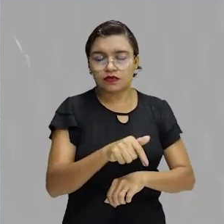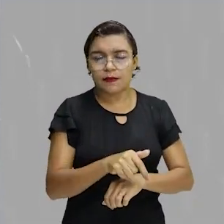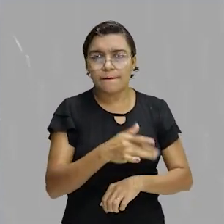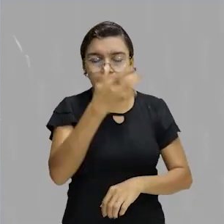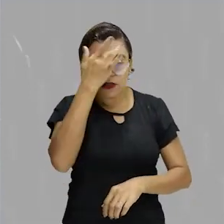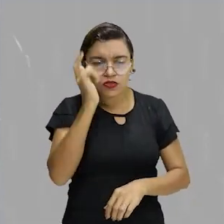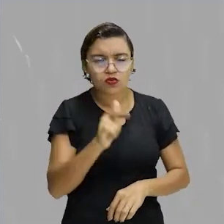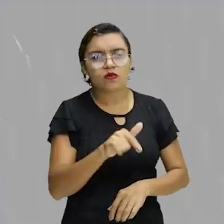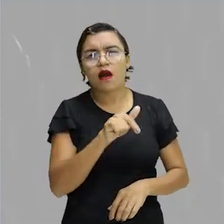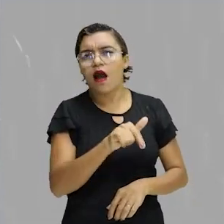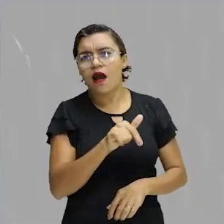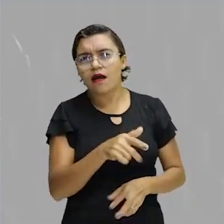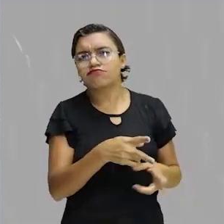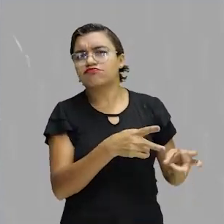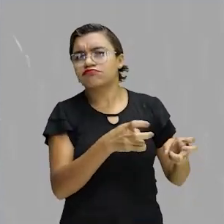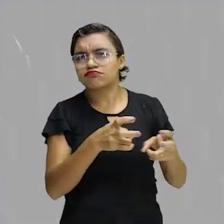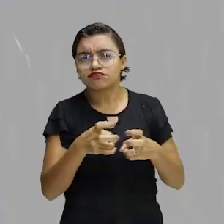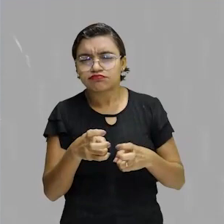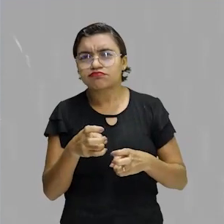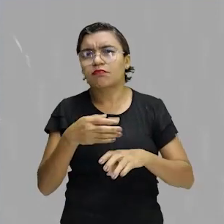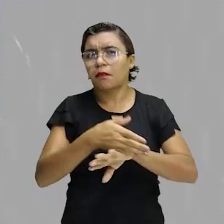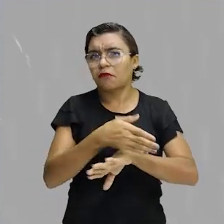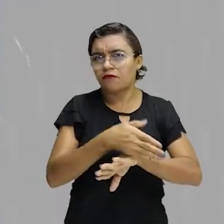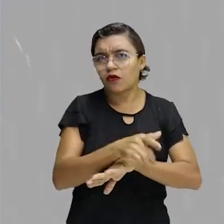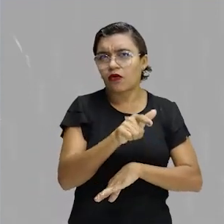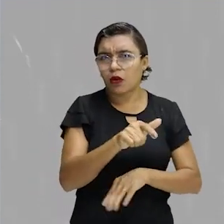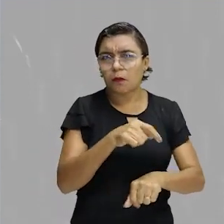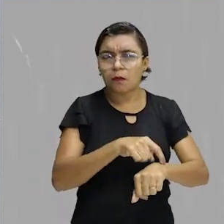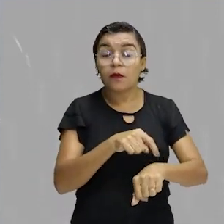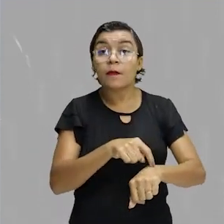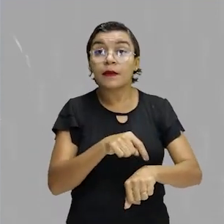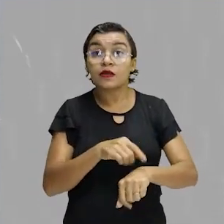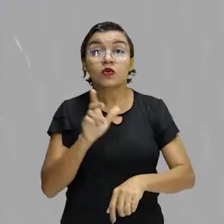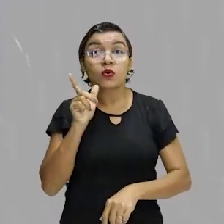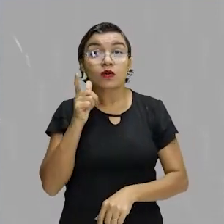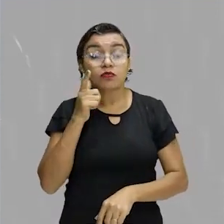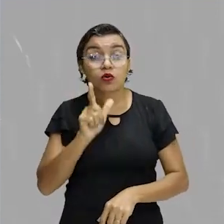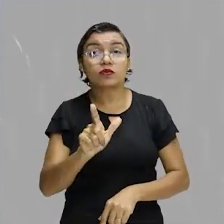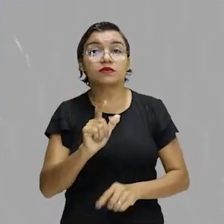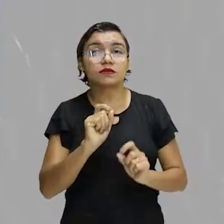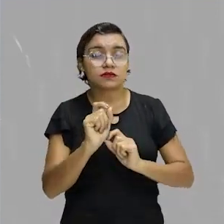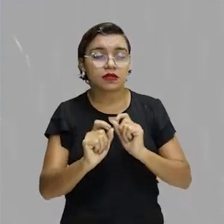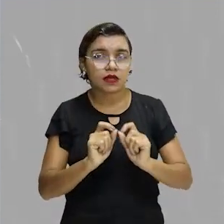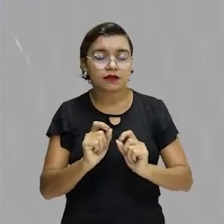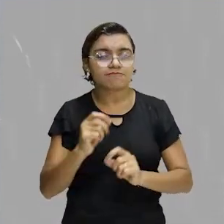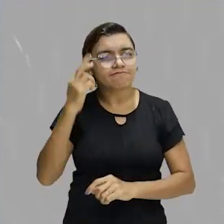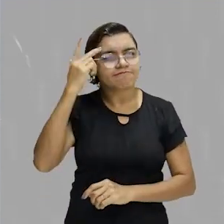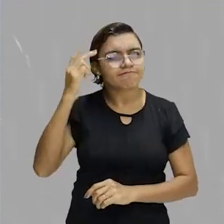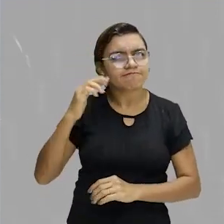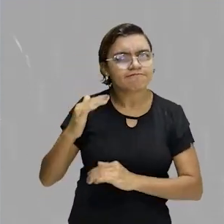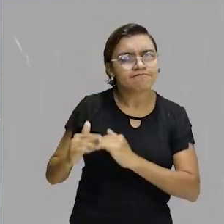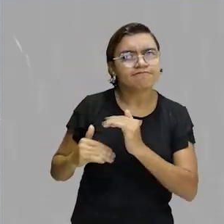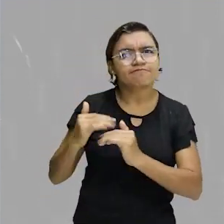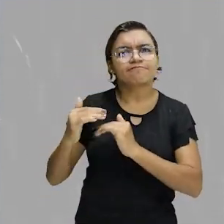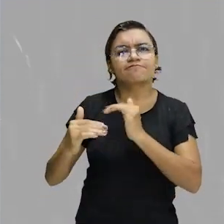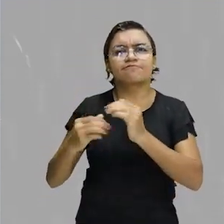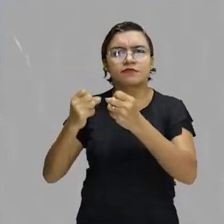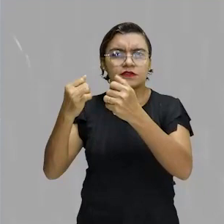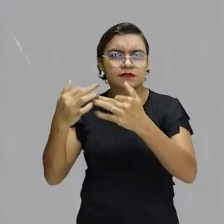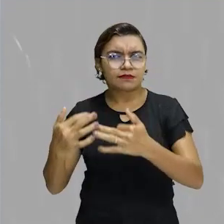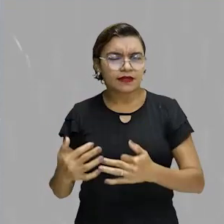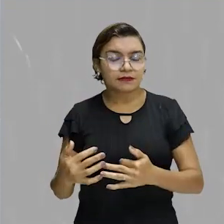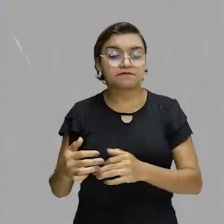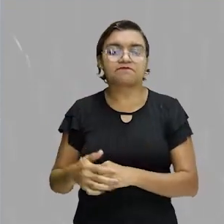que ouviu falar ou mesmo que participou daquela situação, ela consegue desenvolver a história, ela consegue fazer aquele relato.